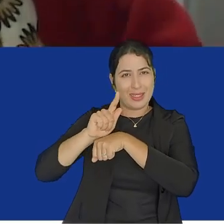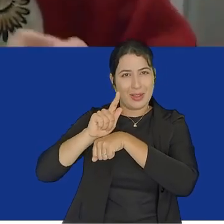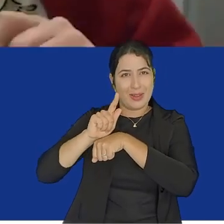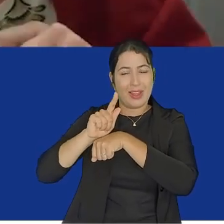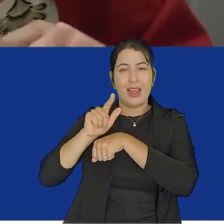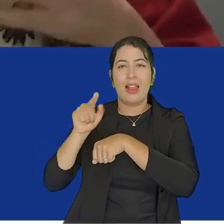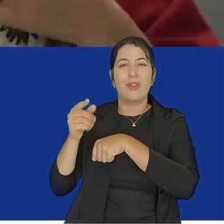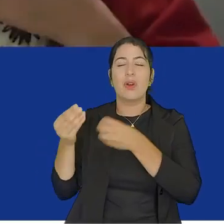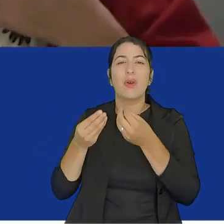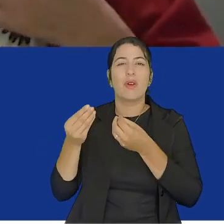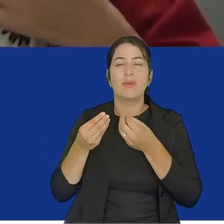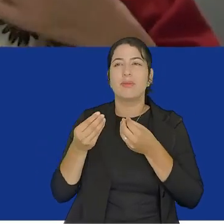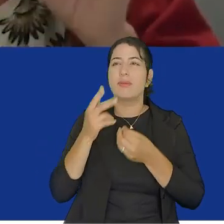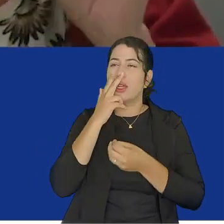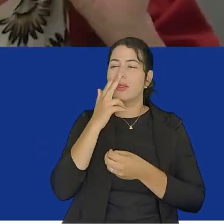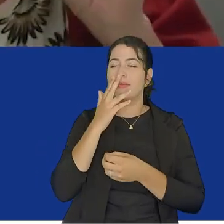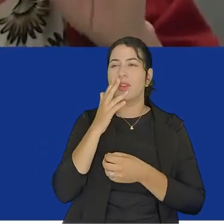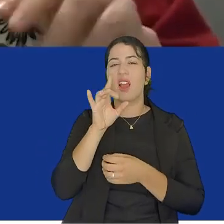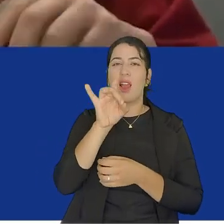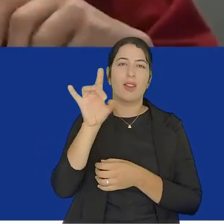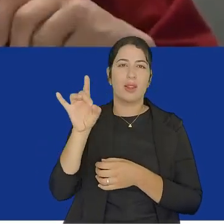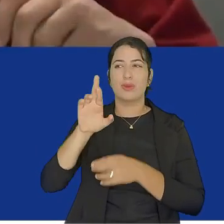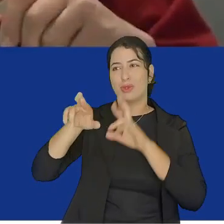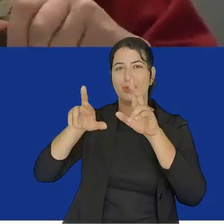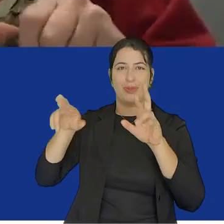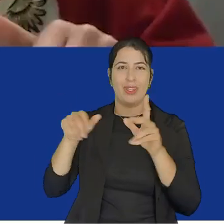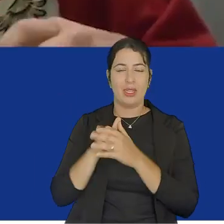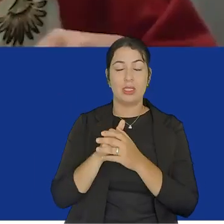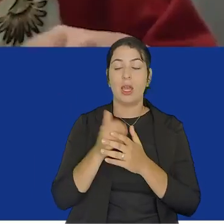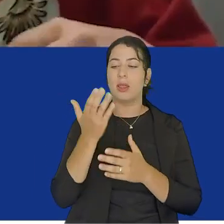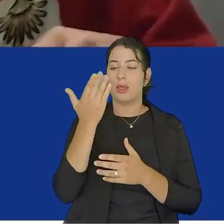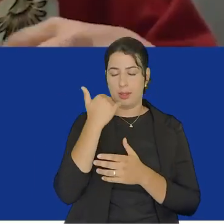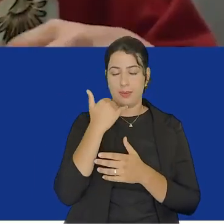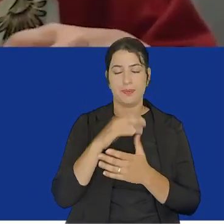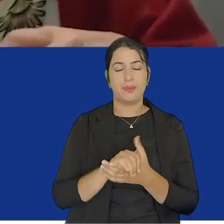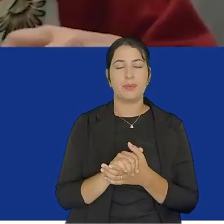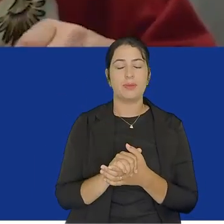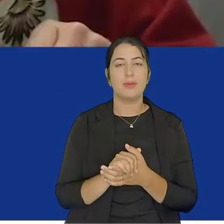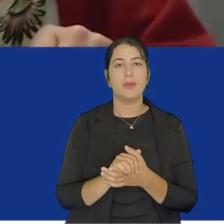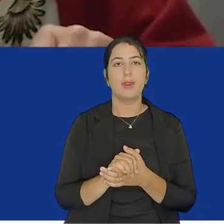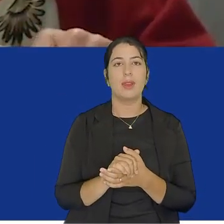desgraça. Geralmente é assim. Vê se eu estou errada. Pega uma pessoa e ela é muito boa de